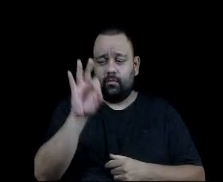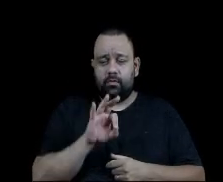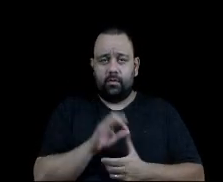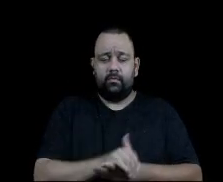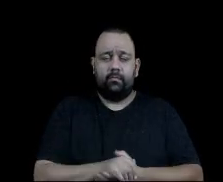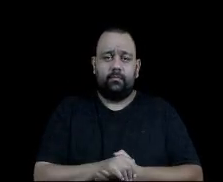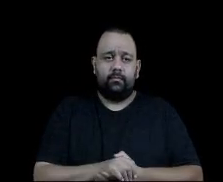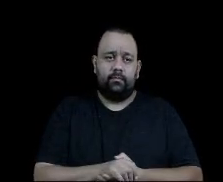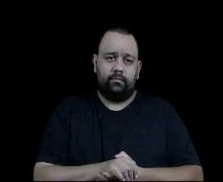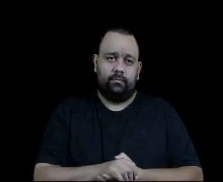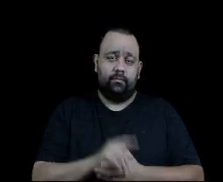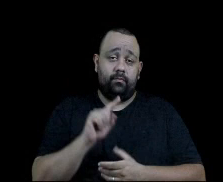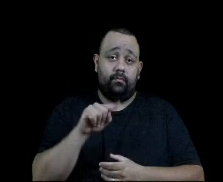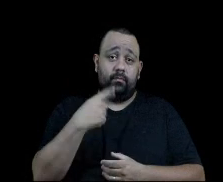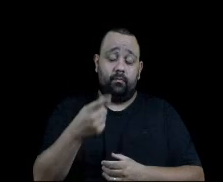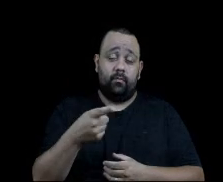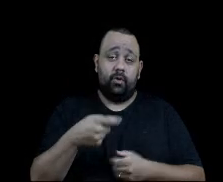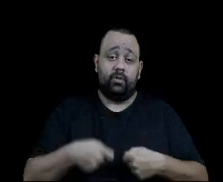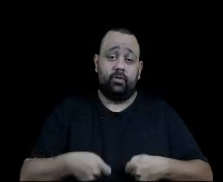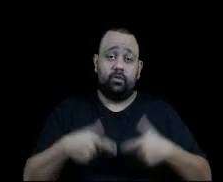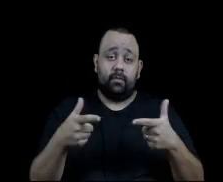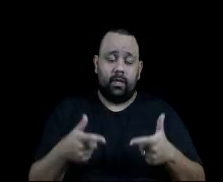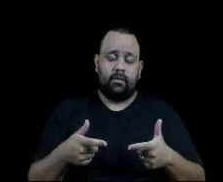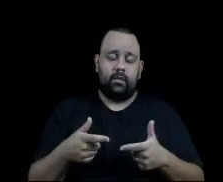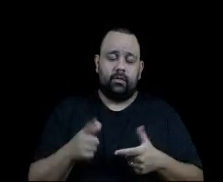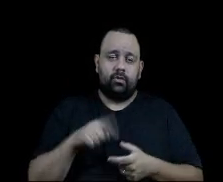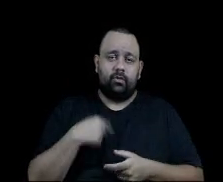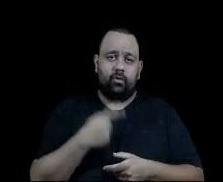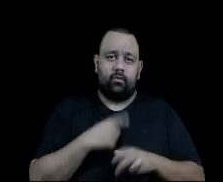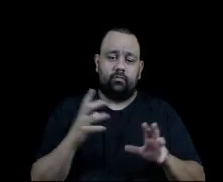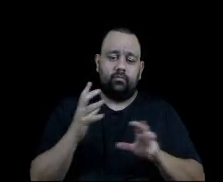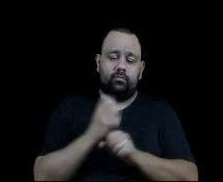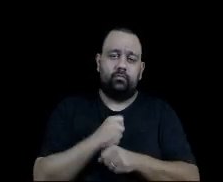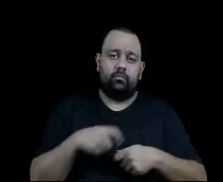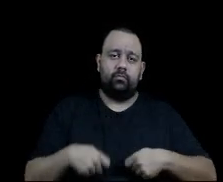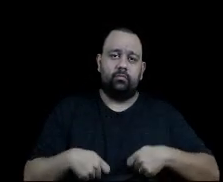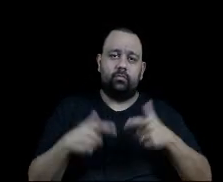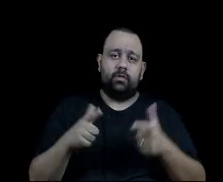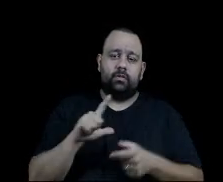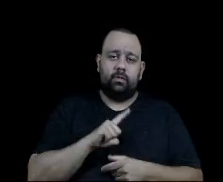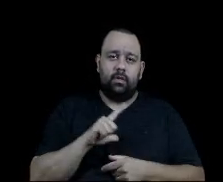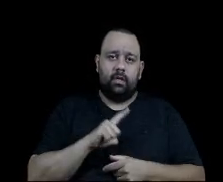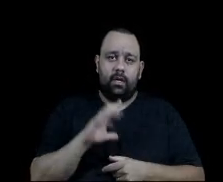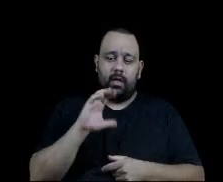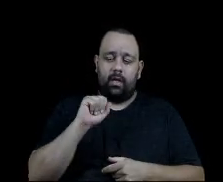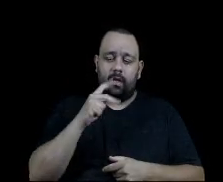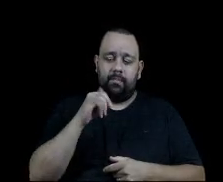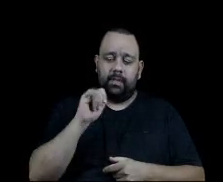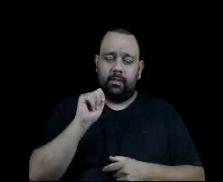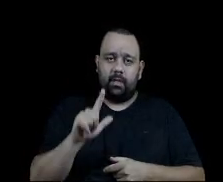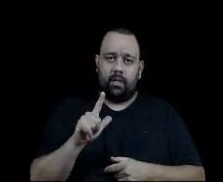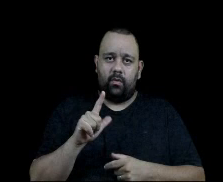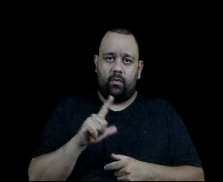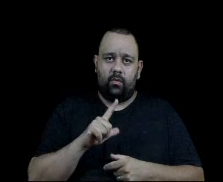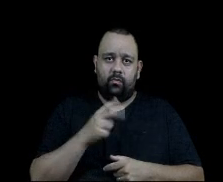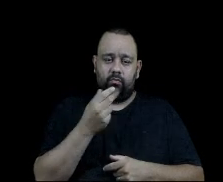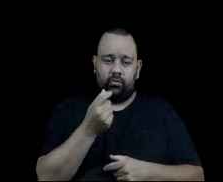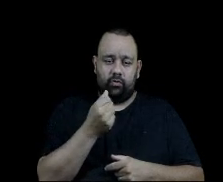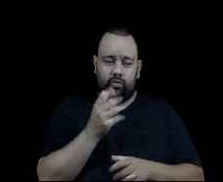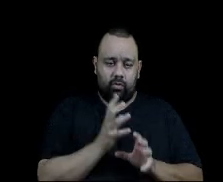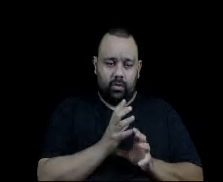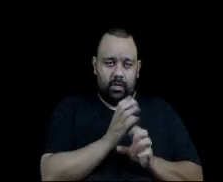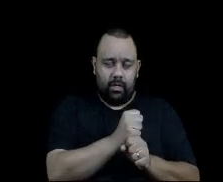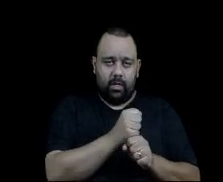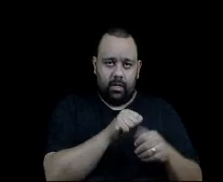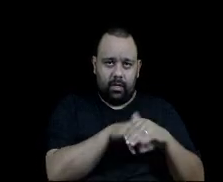de 120%. Depois, nas despesas, a gente tem o total de despesas correntes de capital e